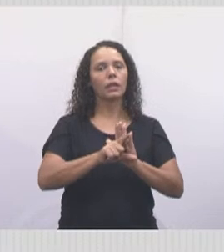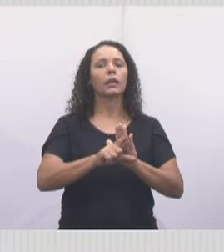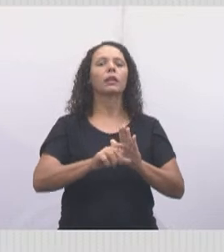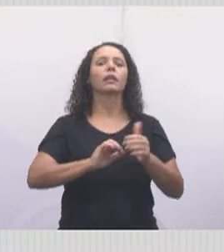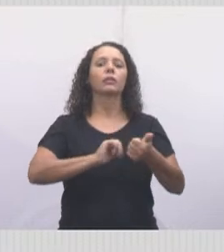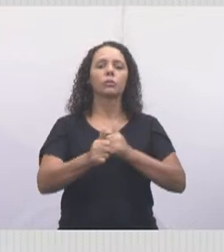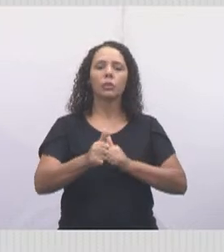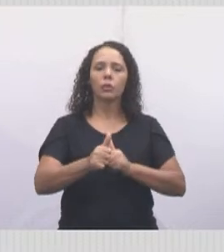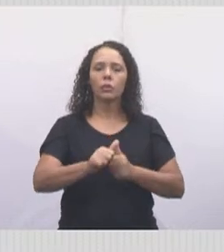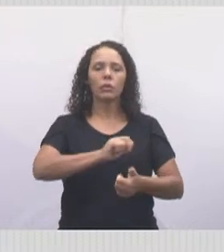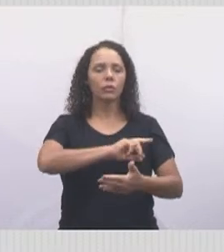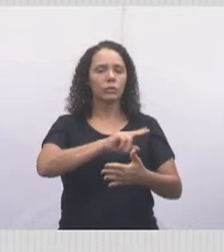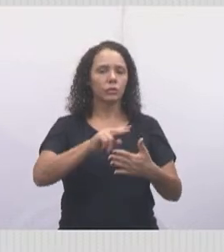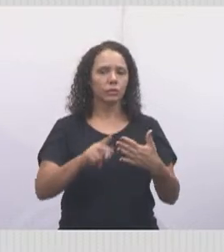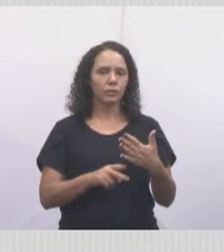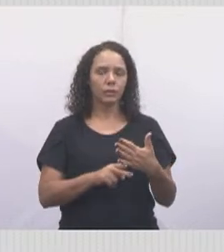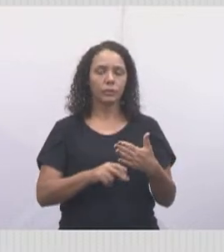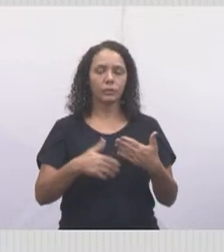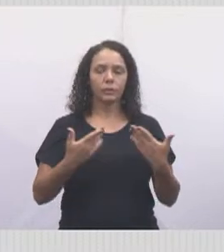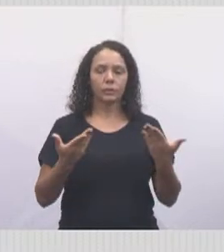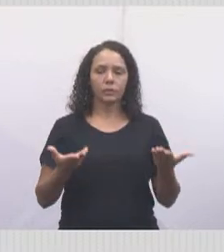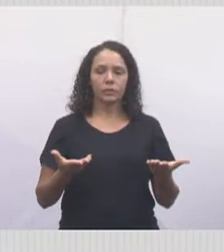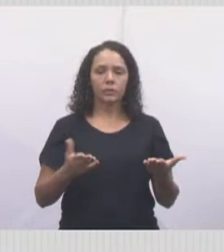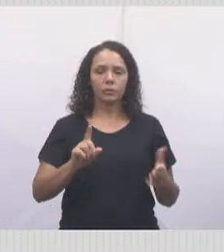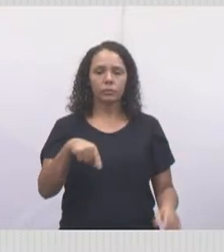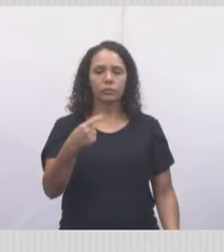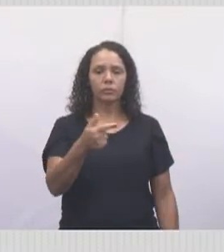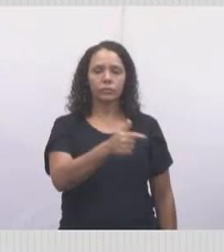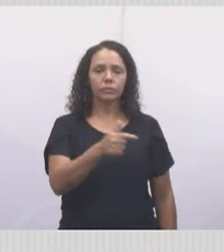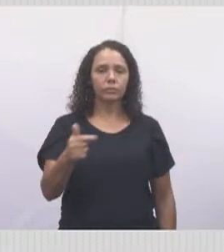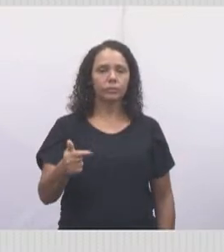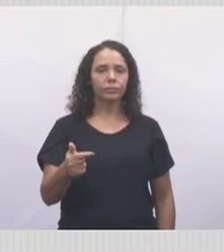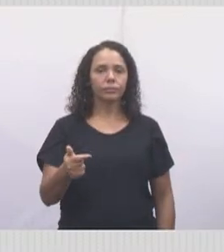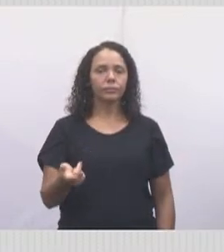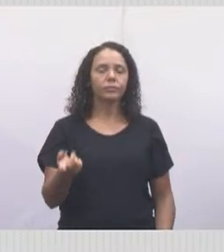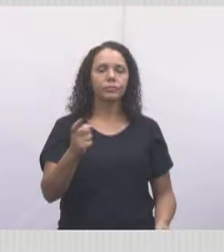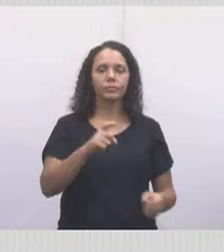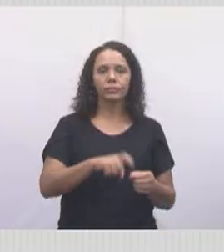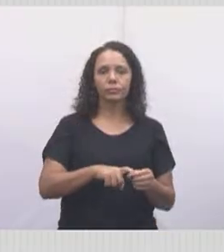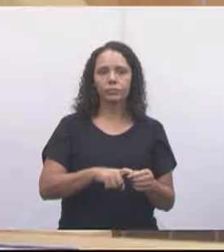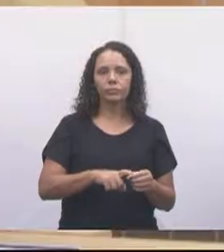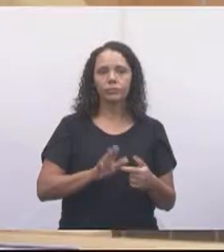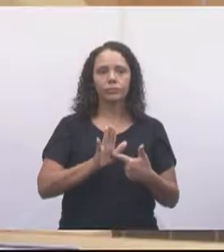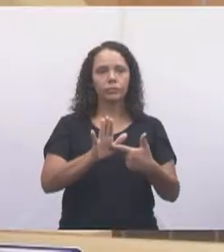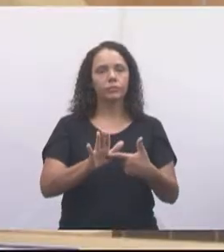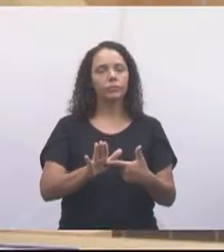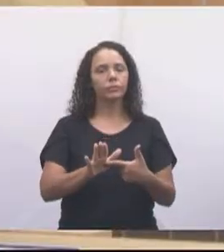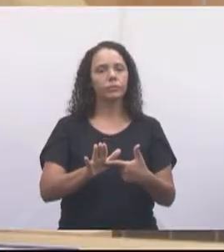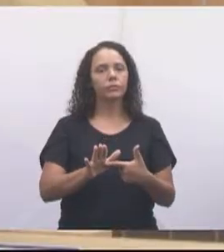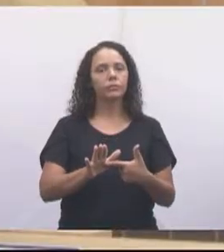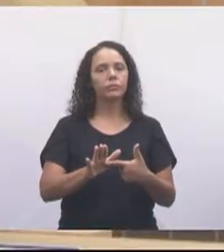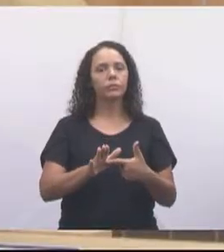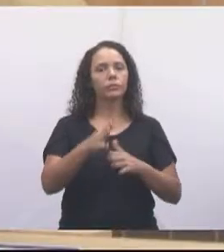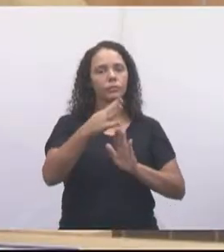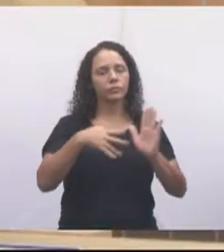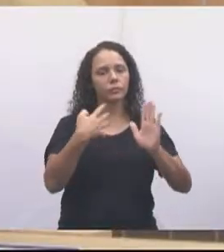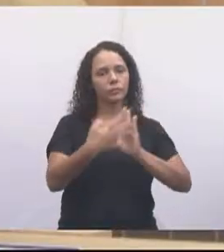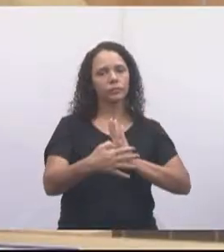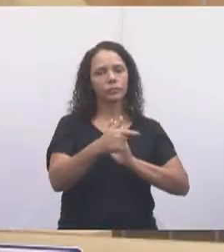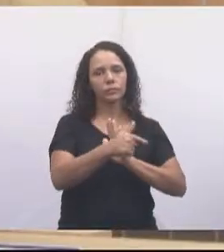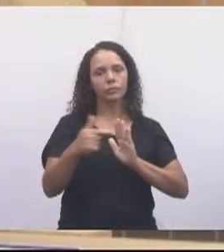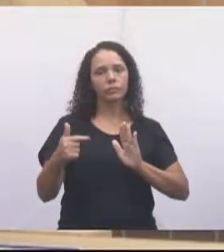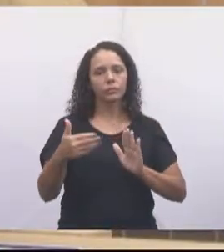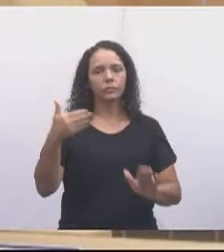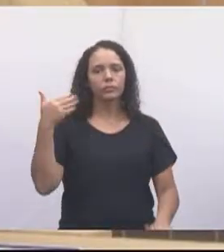bom? Então, semana que vem eu retomo aqui com o restante da agenda da semana que